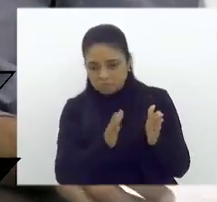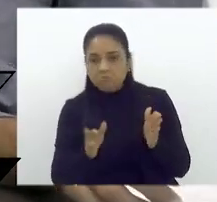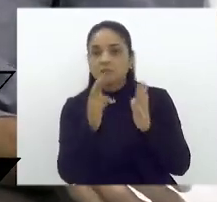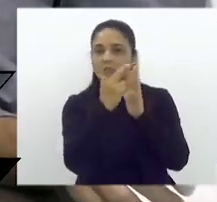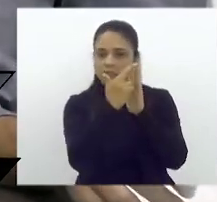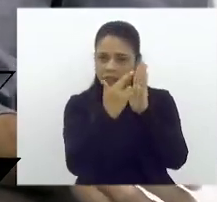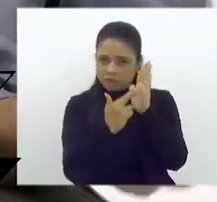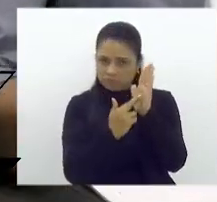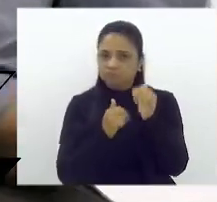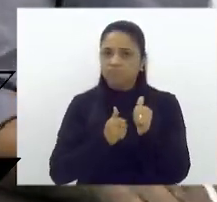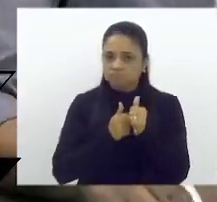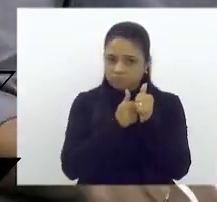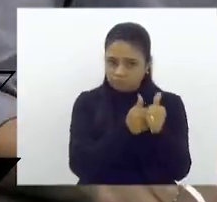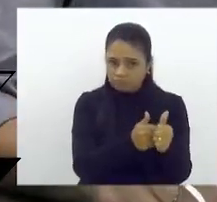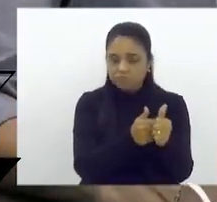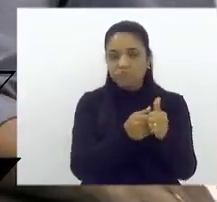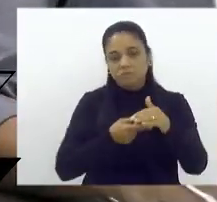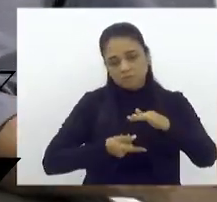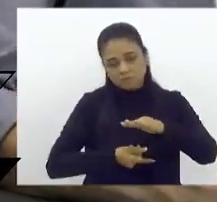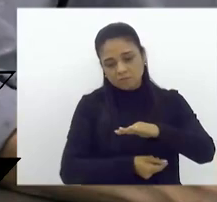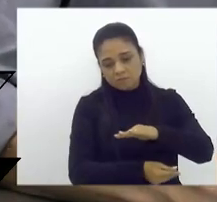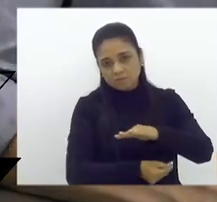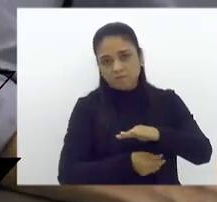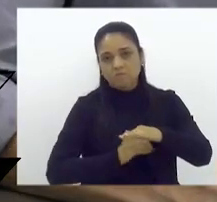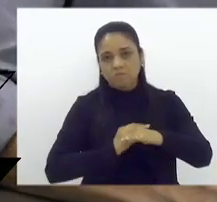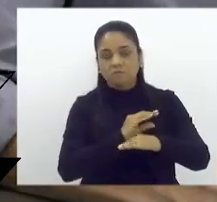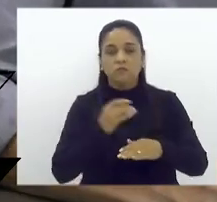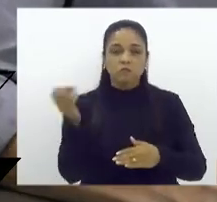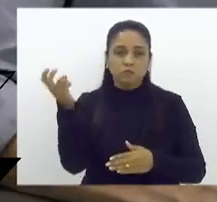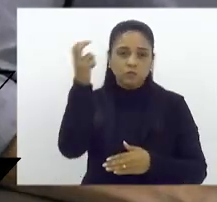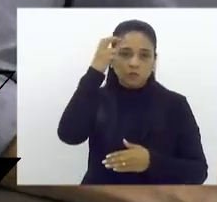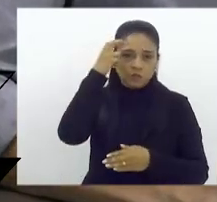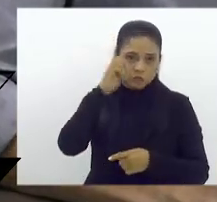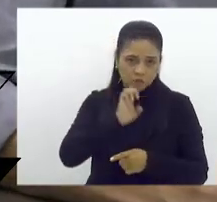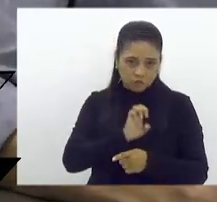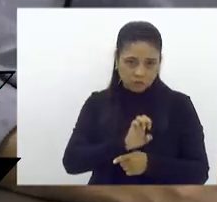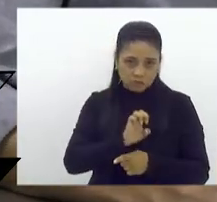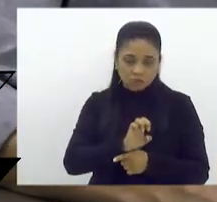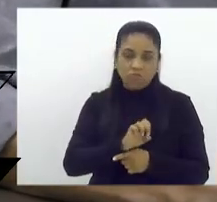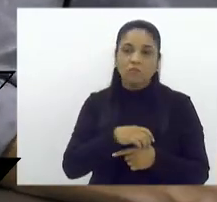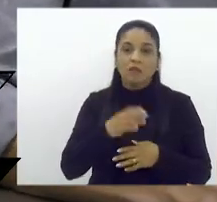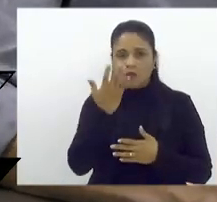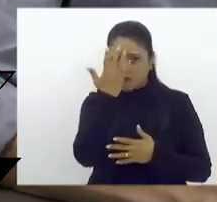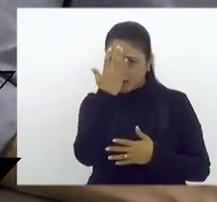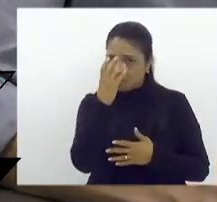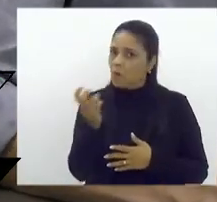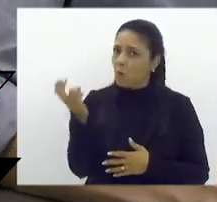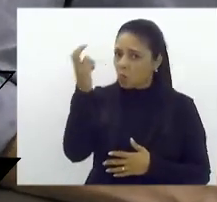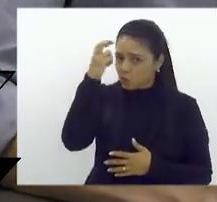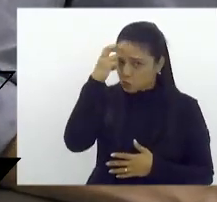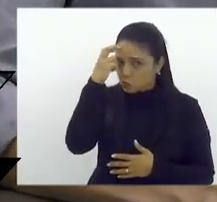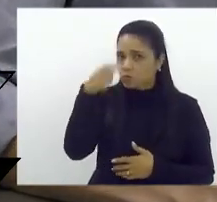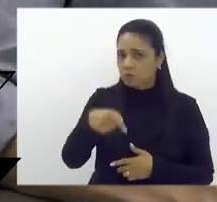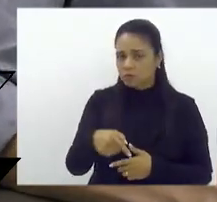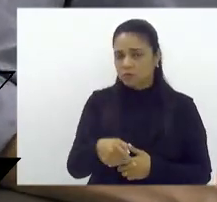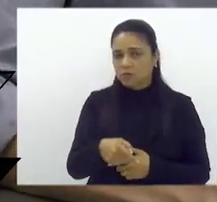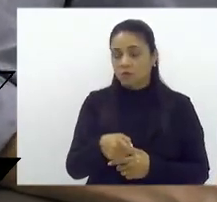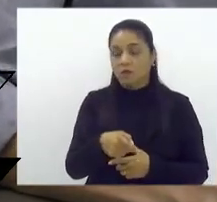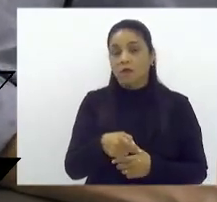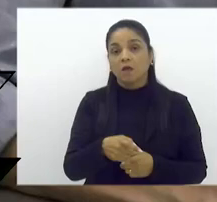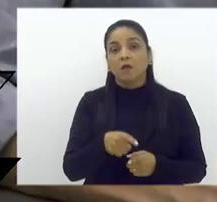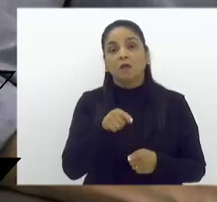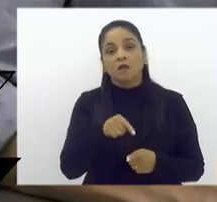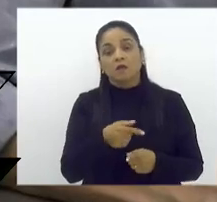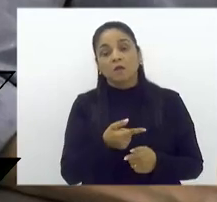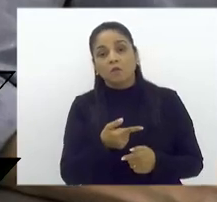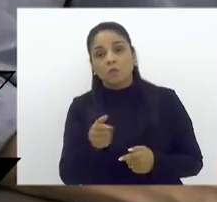seguir os mecanismos do Fundo Estadual de Cultura. Perfeito. Perfeito. E obviamente carnaval é cultura, não há dúvida a respeito. E a outra fonte, que é o